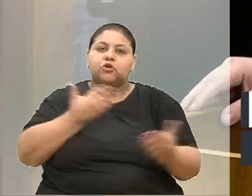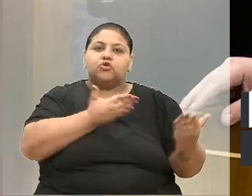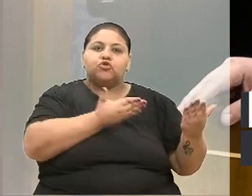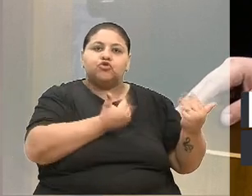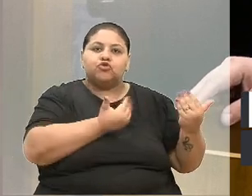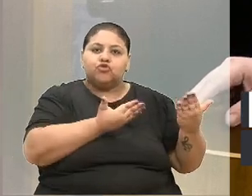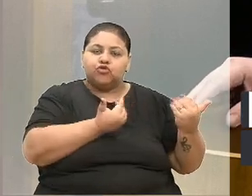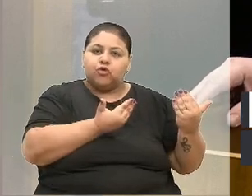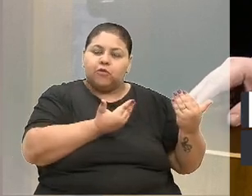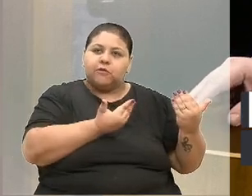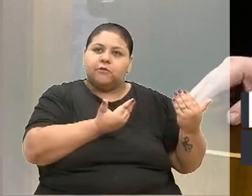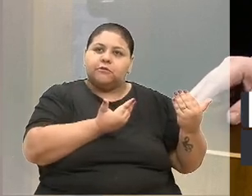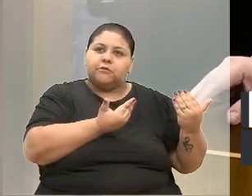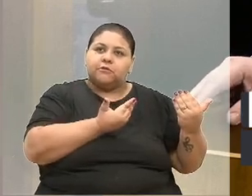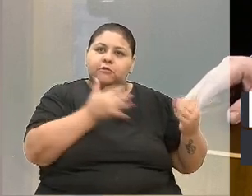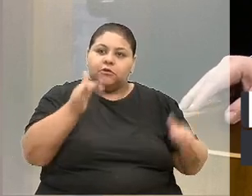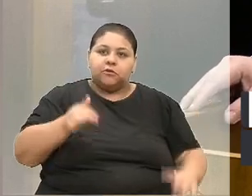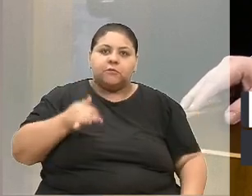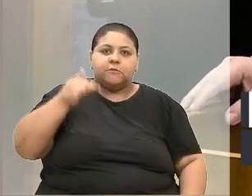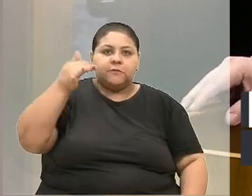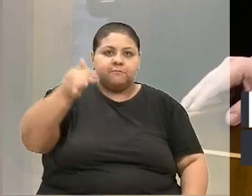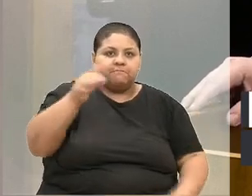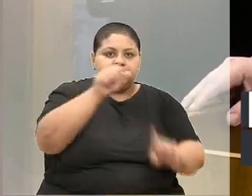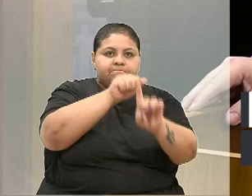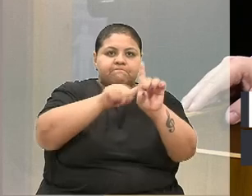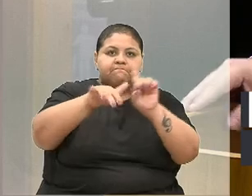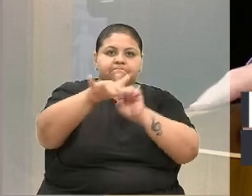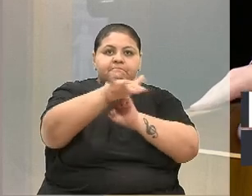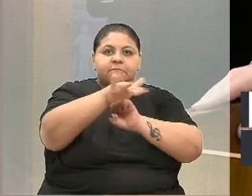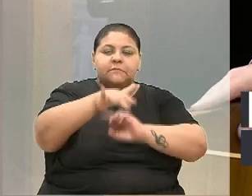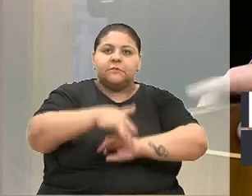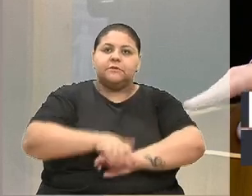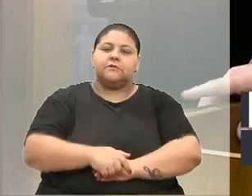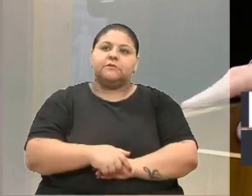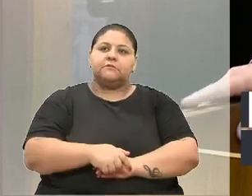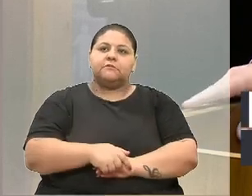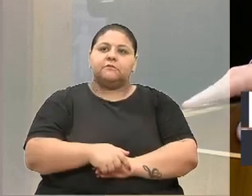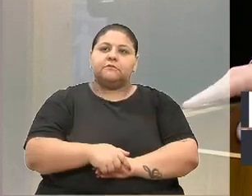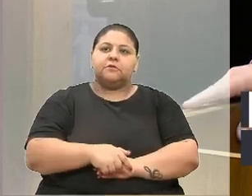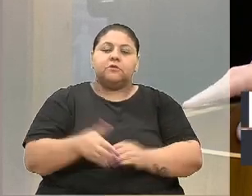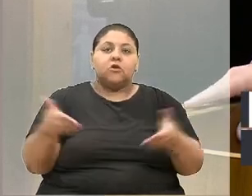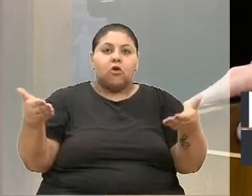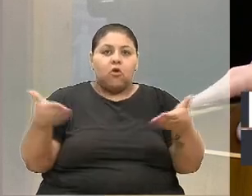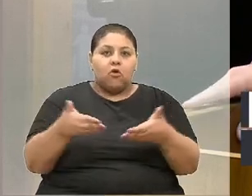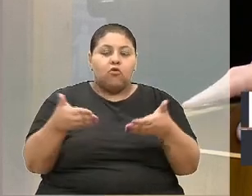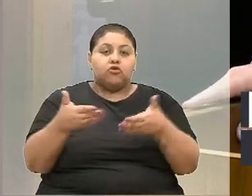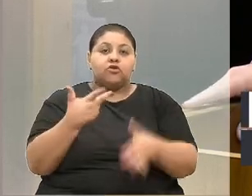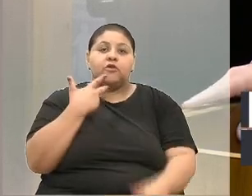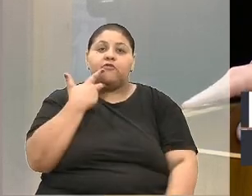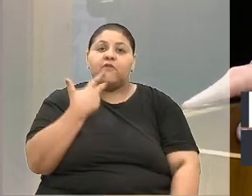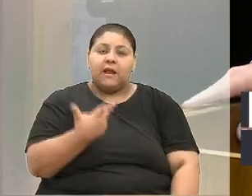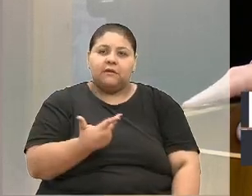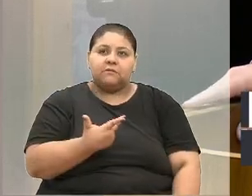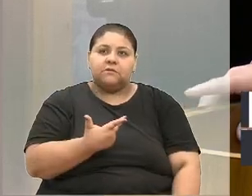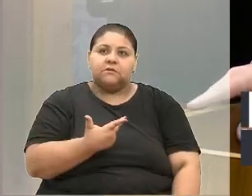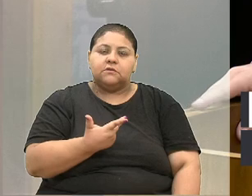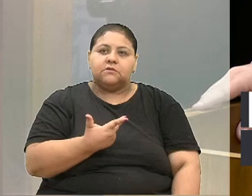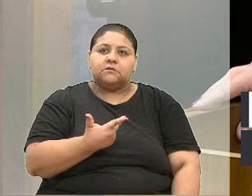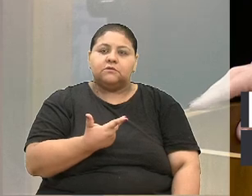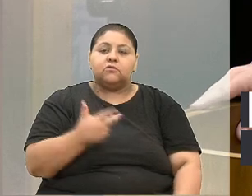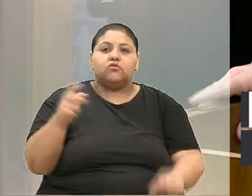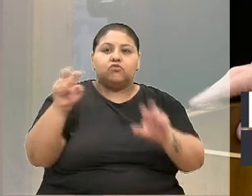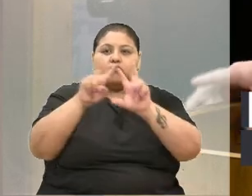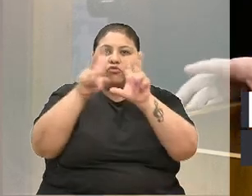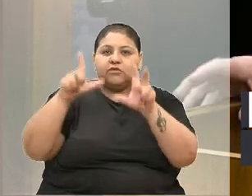jovens, que são o futuro da nossa sociedade. Neste grande expediente eu quero abordar uma questão que